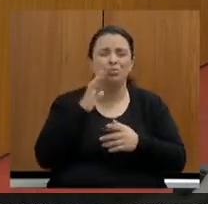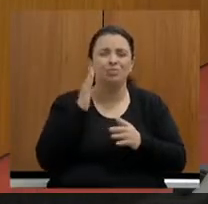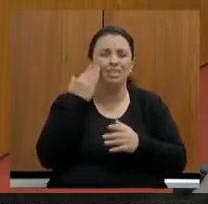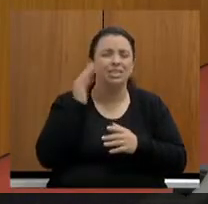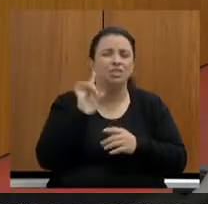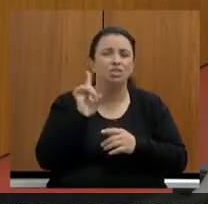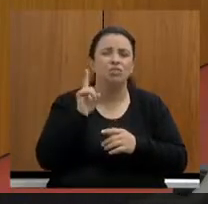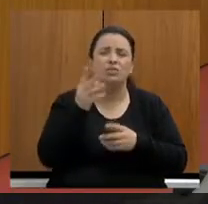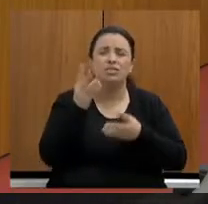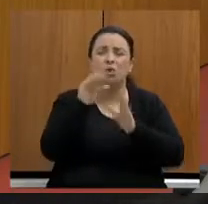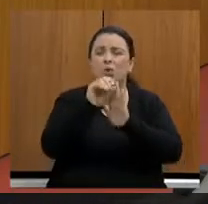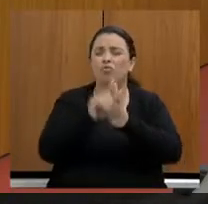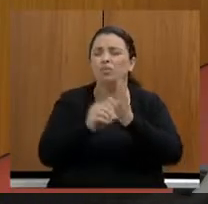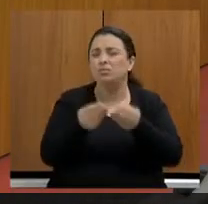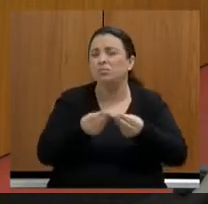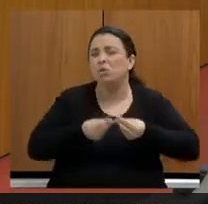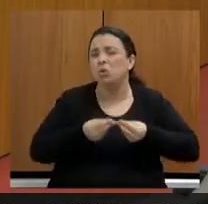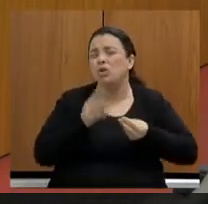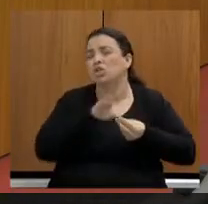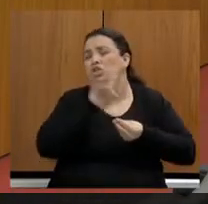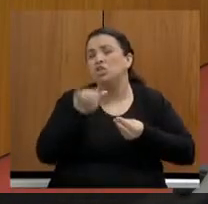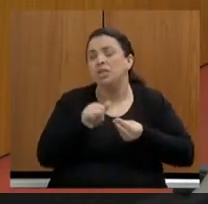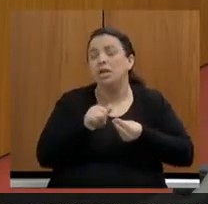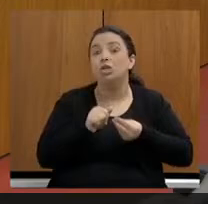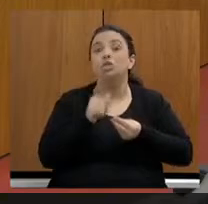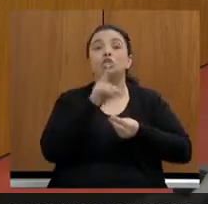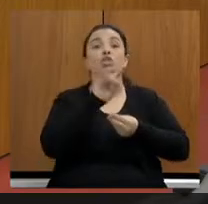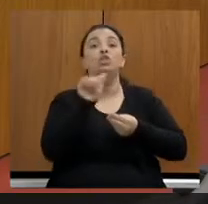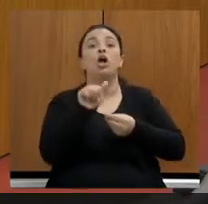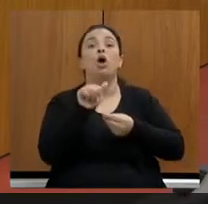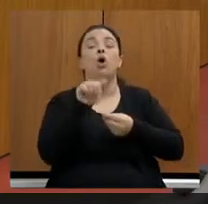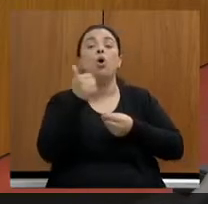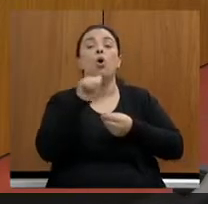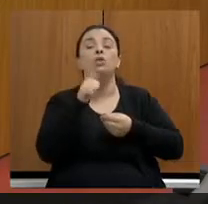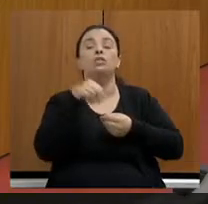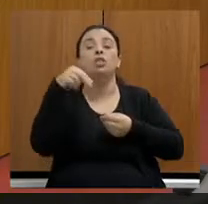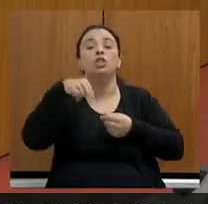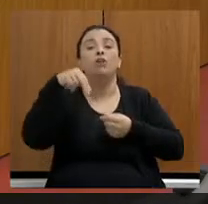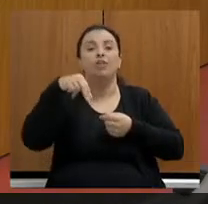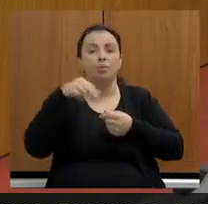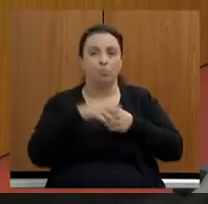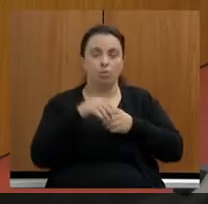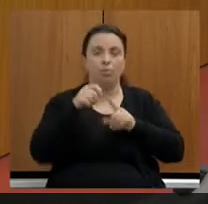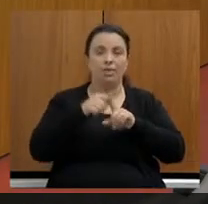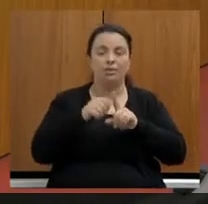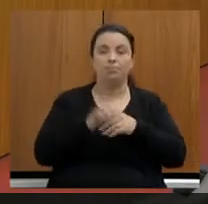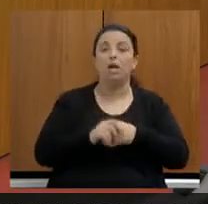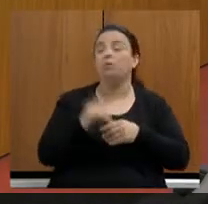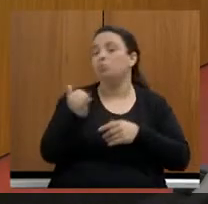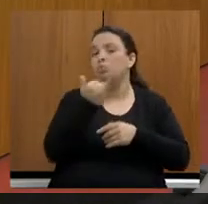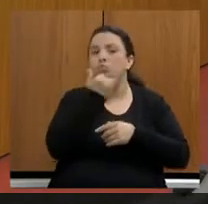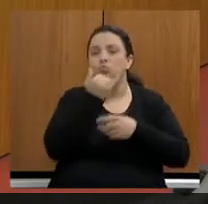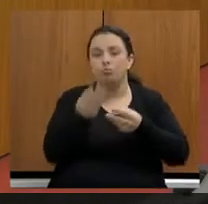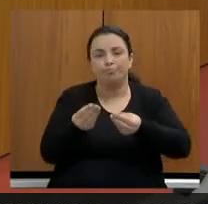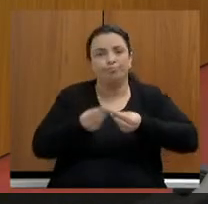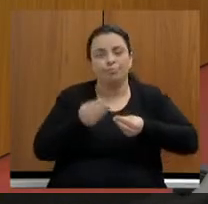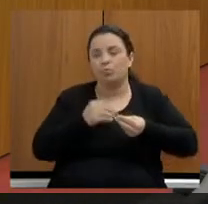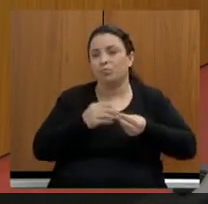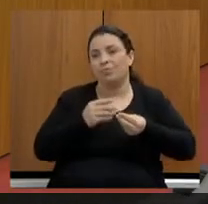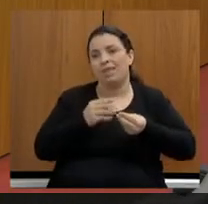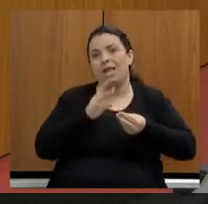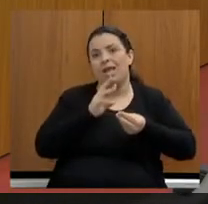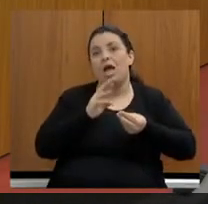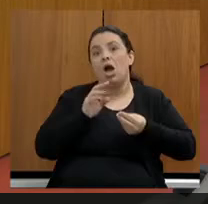o senhor mandou Ofício Qual dia Onze de Novembro Perfeito nós eu peço desculpas que eu fiz ainda não tenha sido